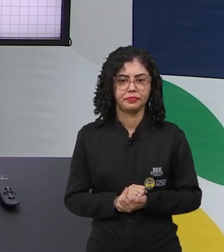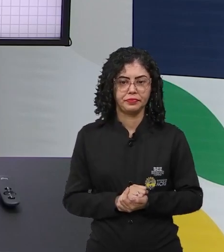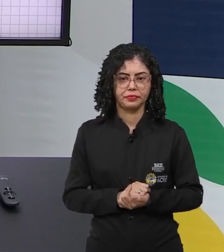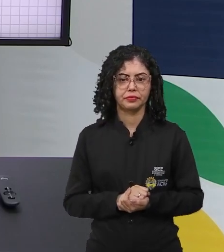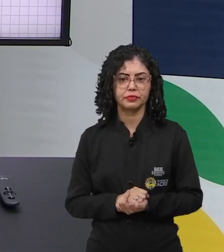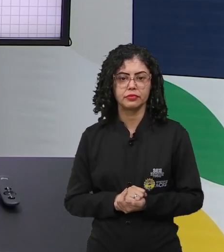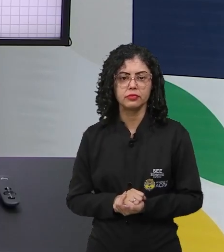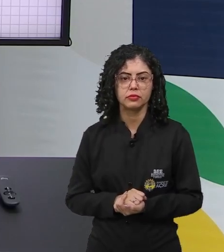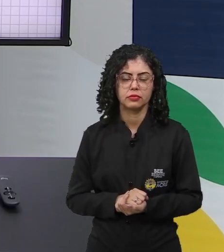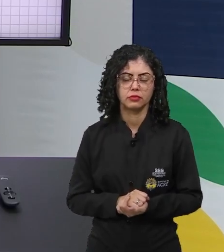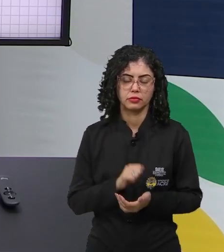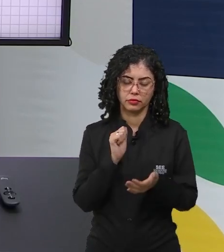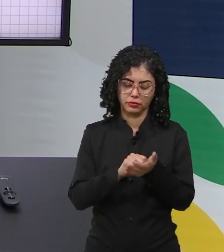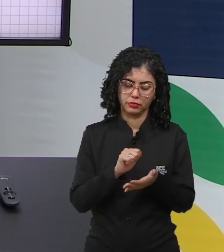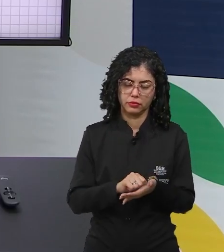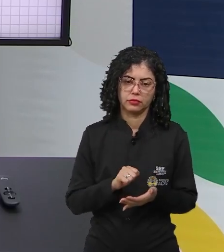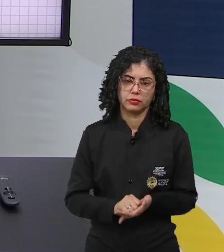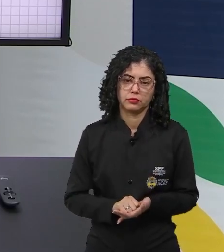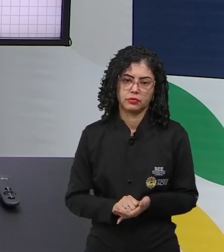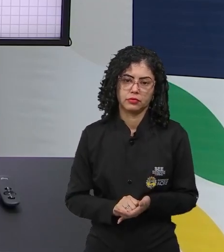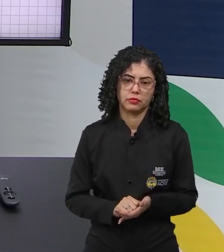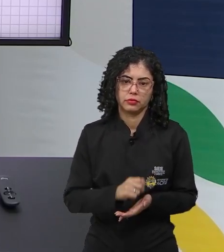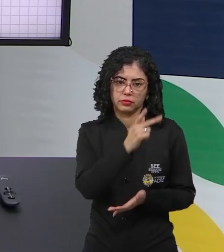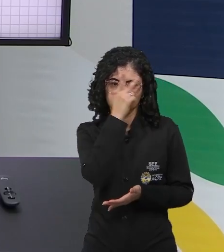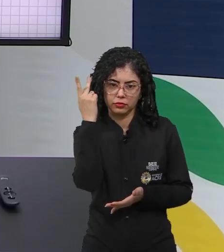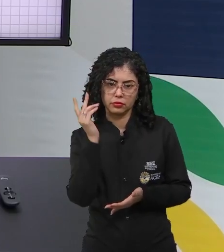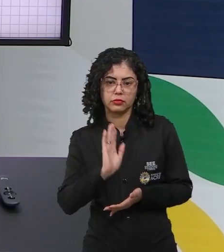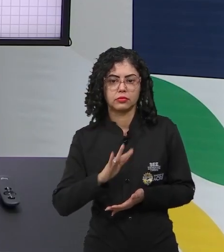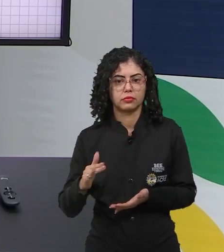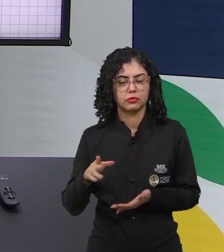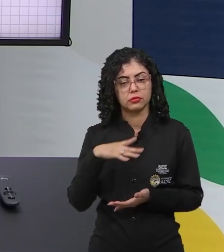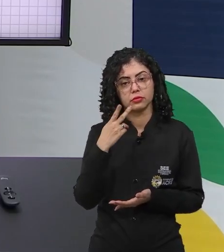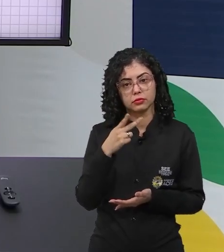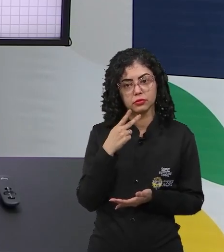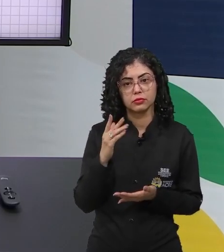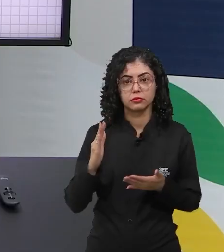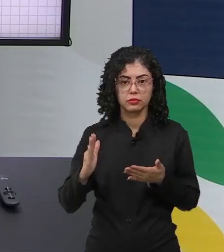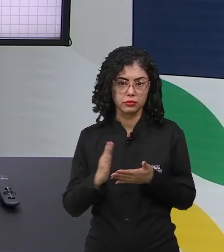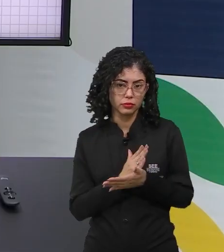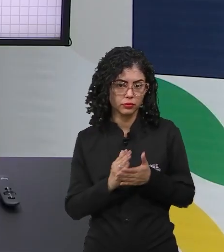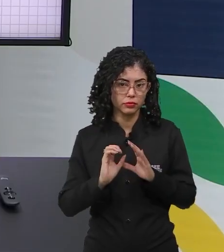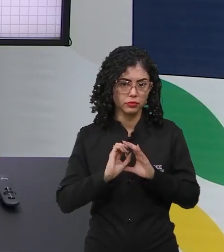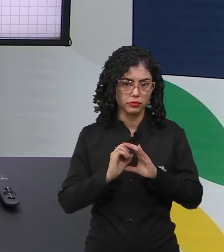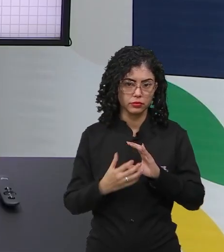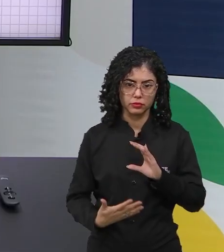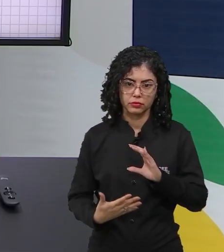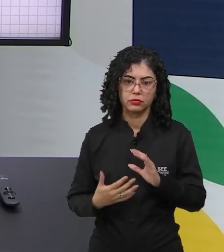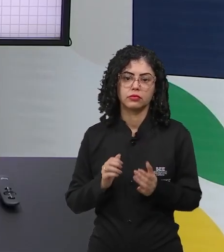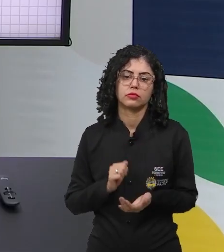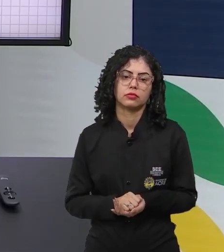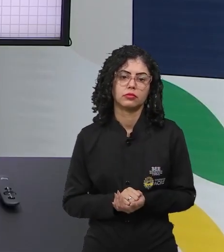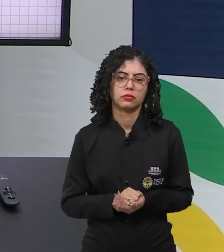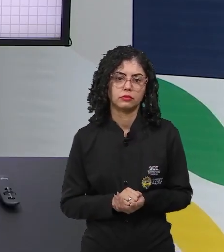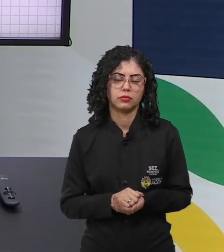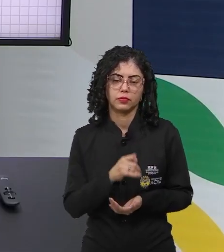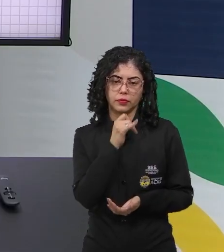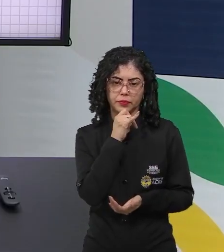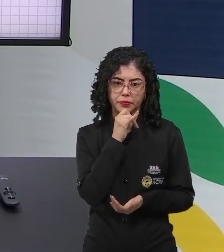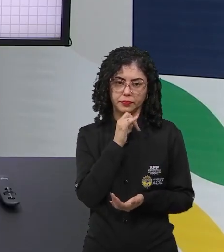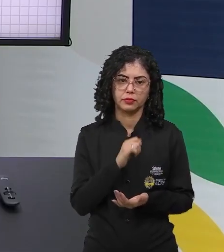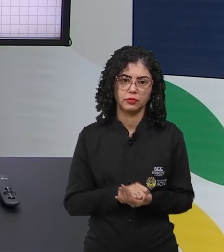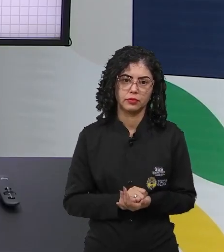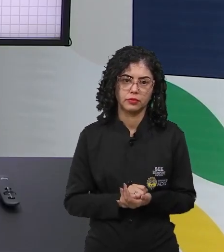escreve. Mas a pessoa, quando ela vai falar, ela tem algumas características. Exemplo, eu